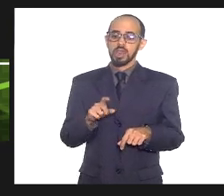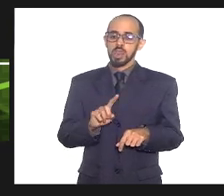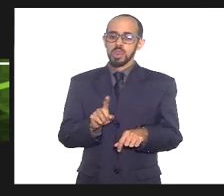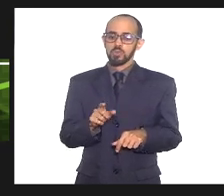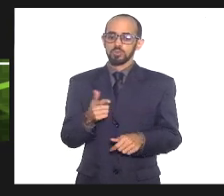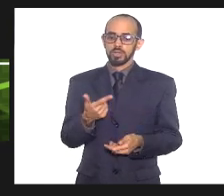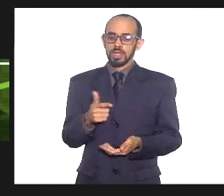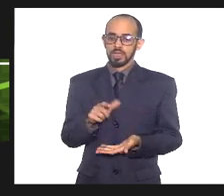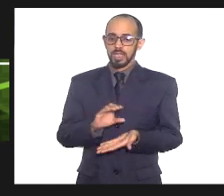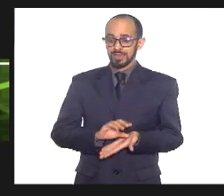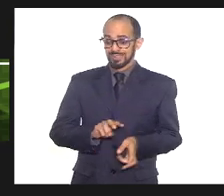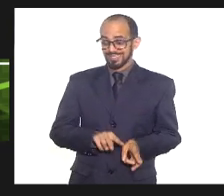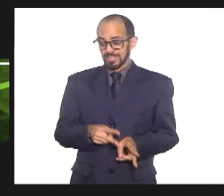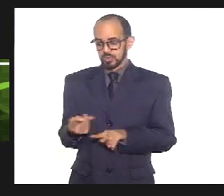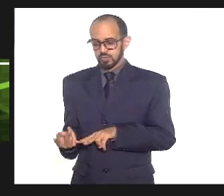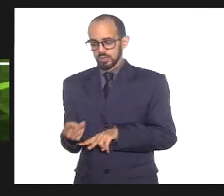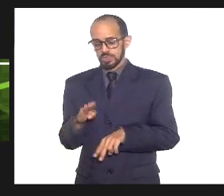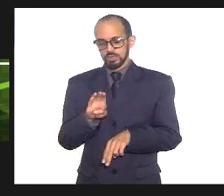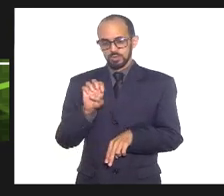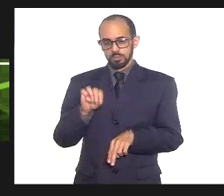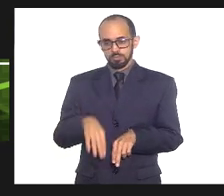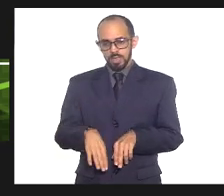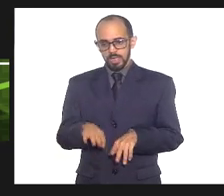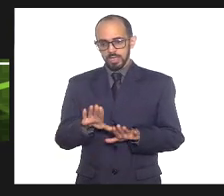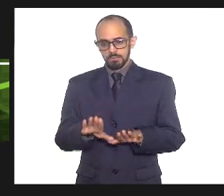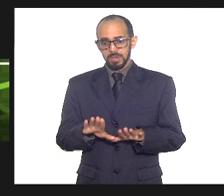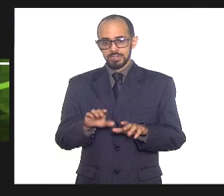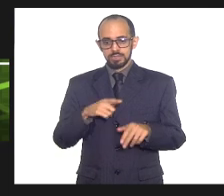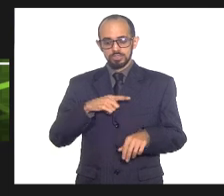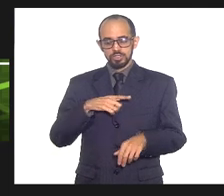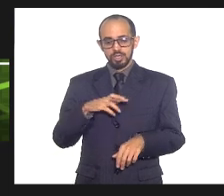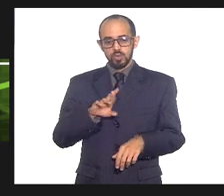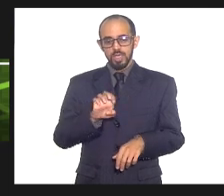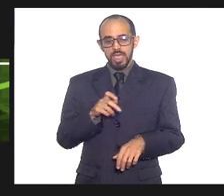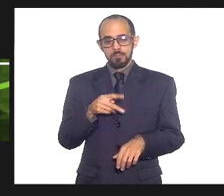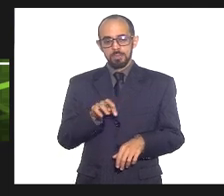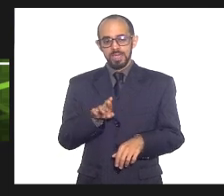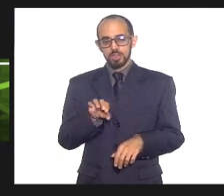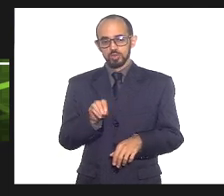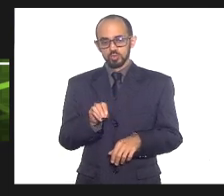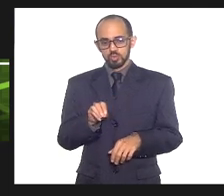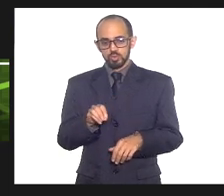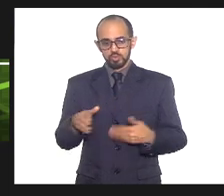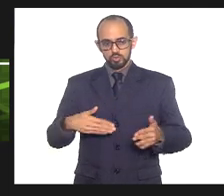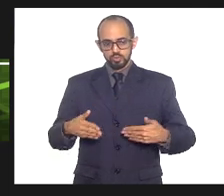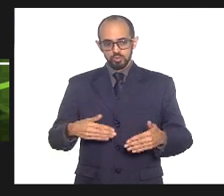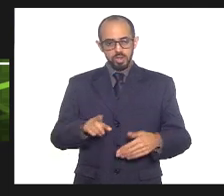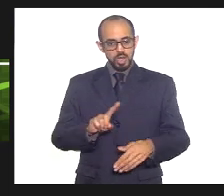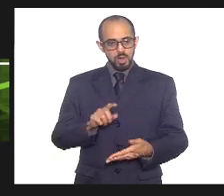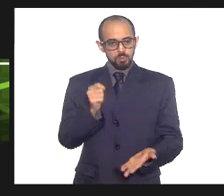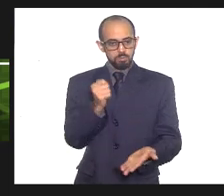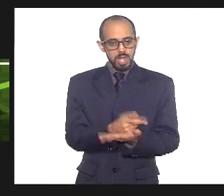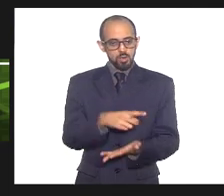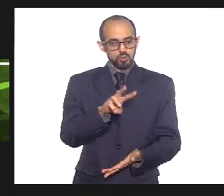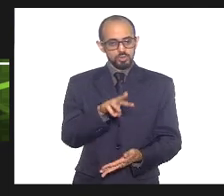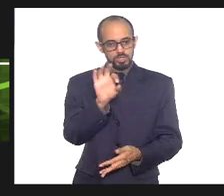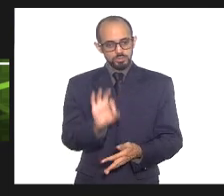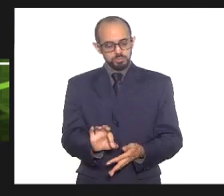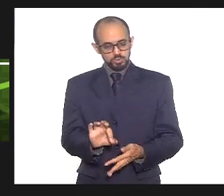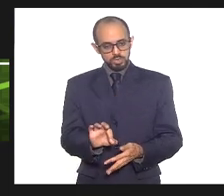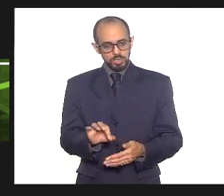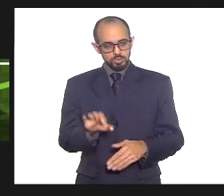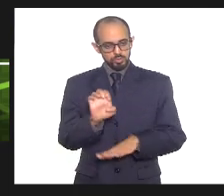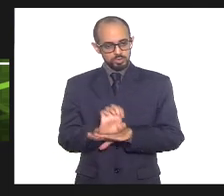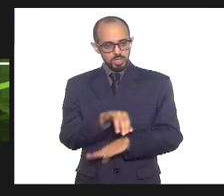da transferência do bem, apesar de se incluir no repétro industrialização, não foi pago os 3% ao Estado do Rio de Janeiro. Né?